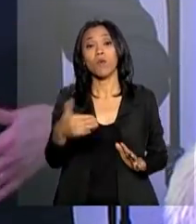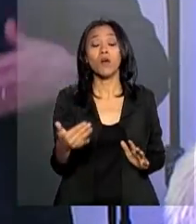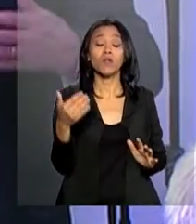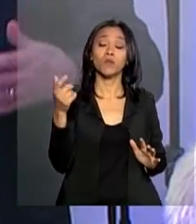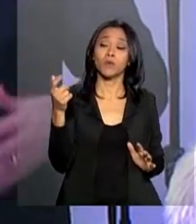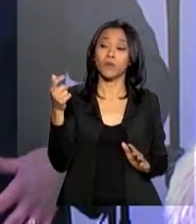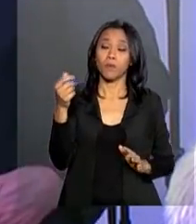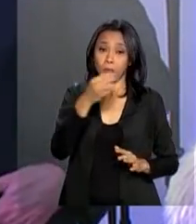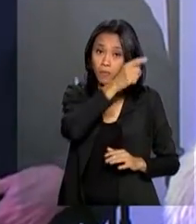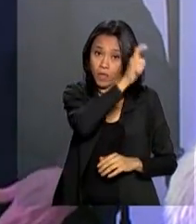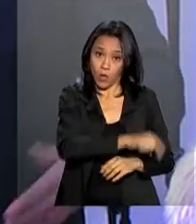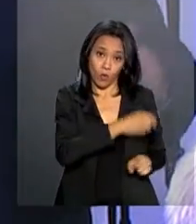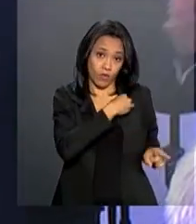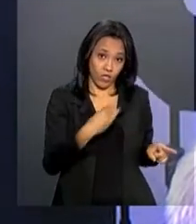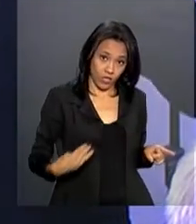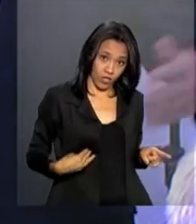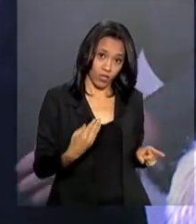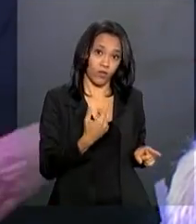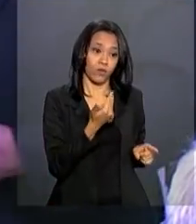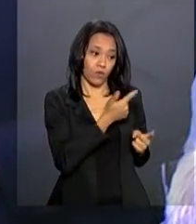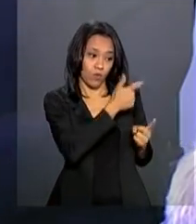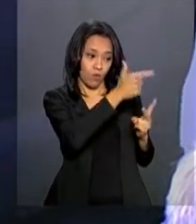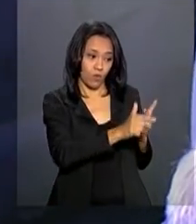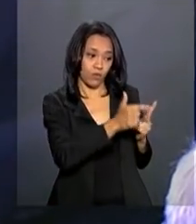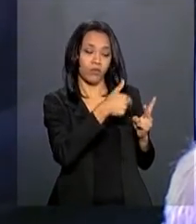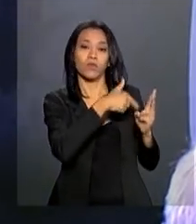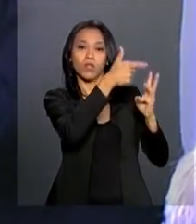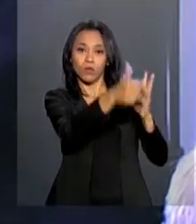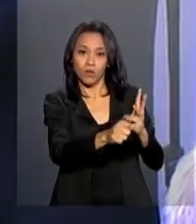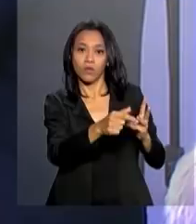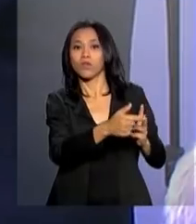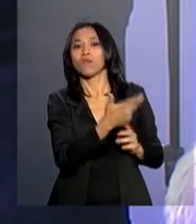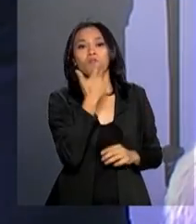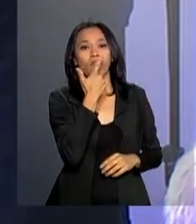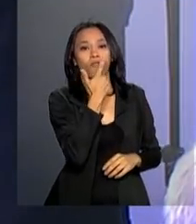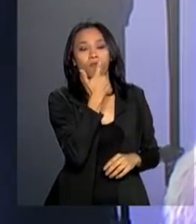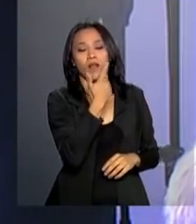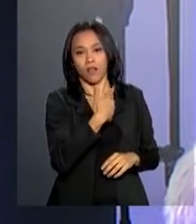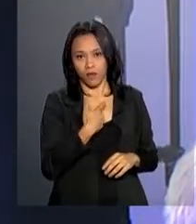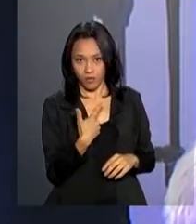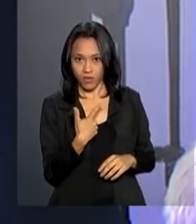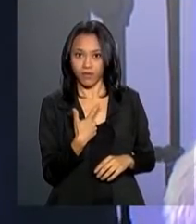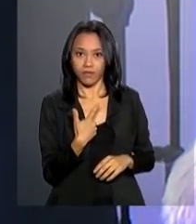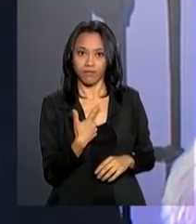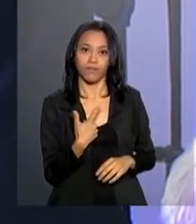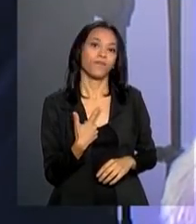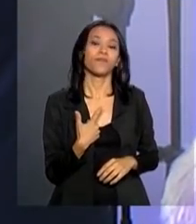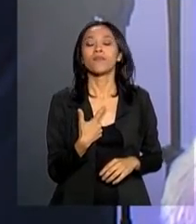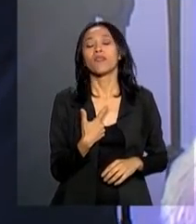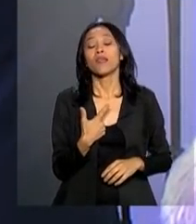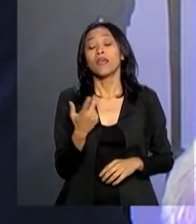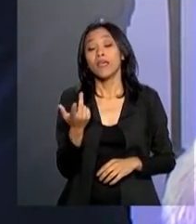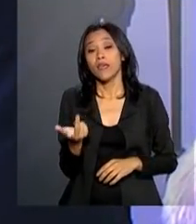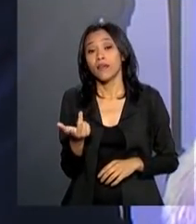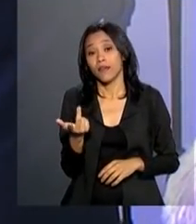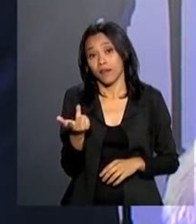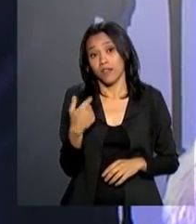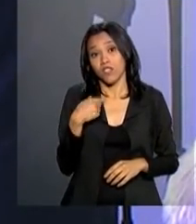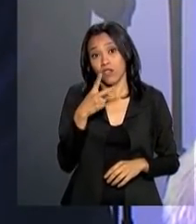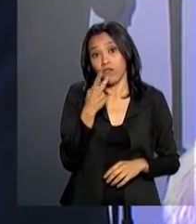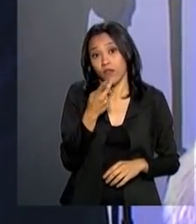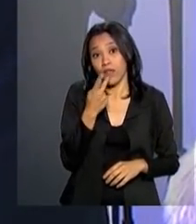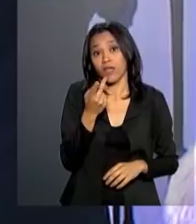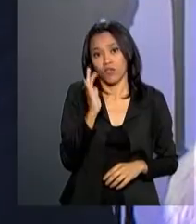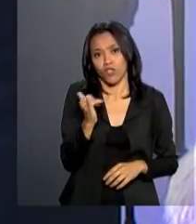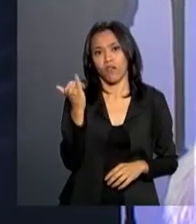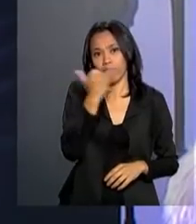do Meio Ambiente, quando Moreira Franco, quando Caio, ministro do Trabalho, vieram a mim e me disseram desta possibilidade, eu só poderia dizer, naquele dia